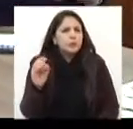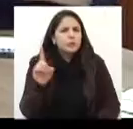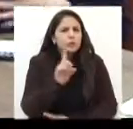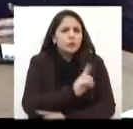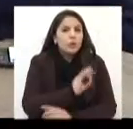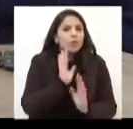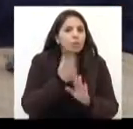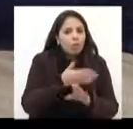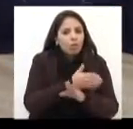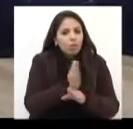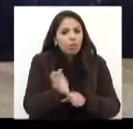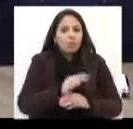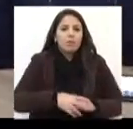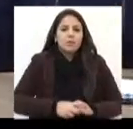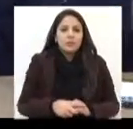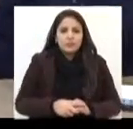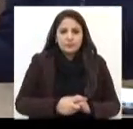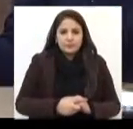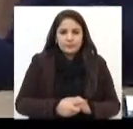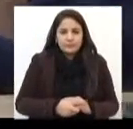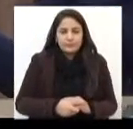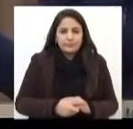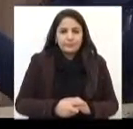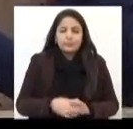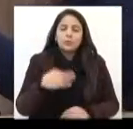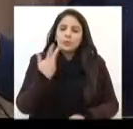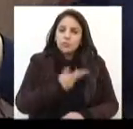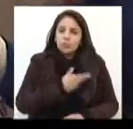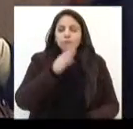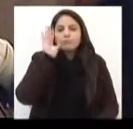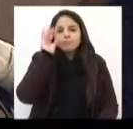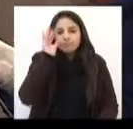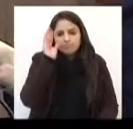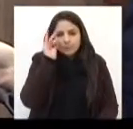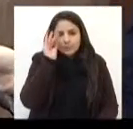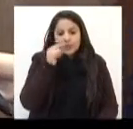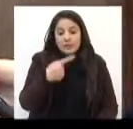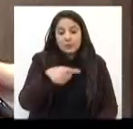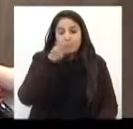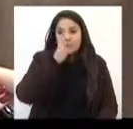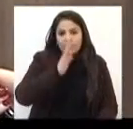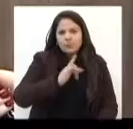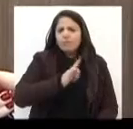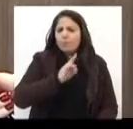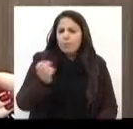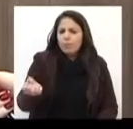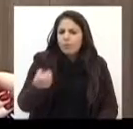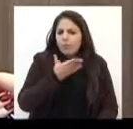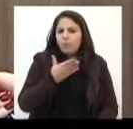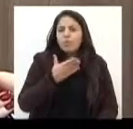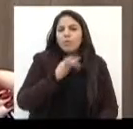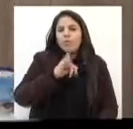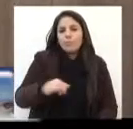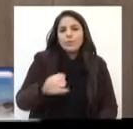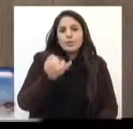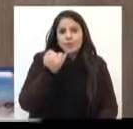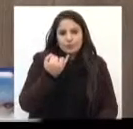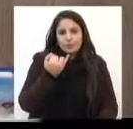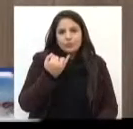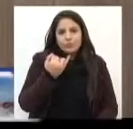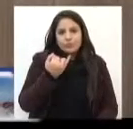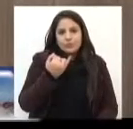que já se passaram? Em princípio, a gente tem observado que o Brasil está tendo uma nova oportunidade